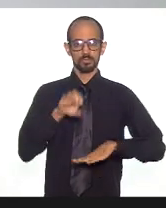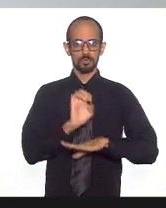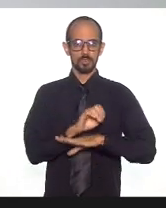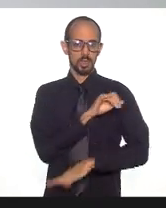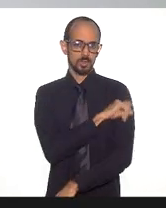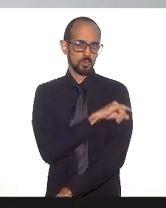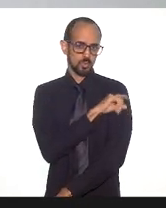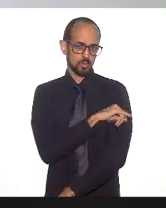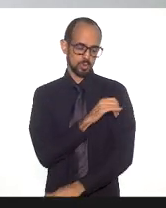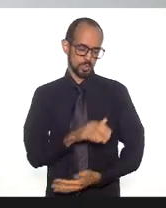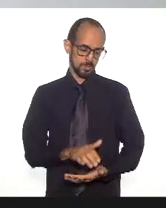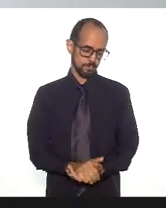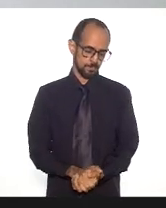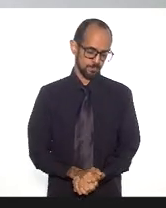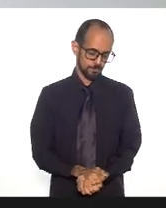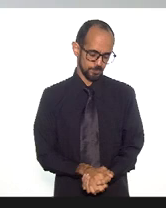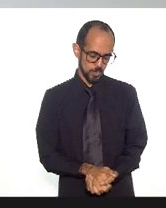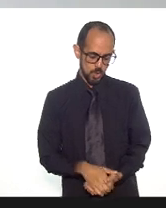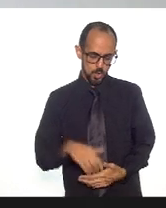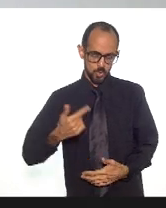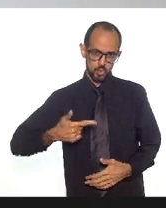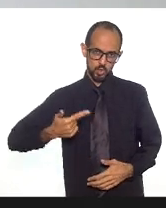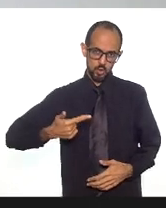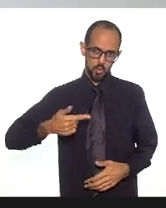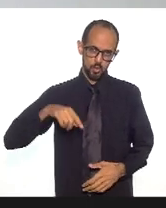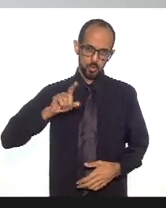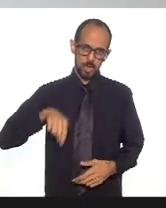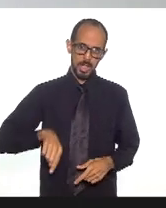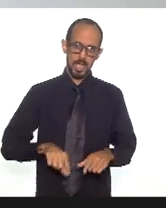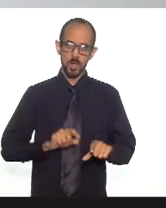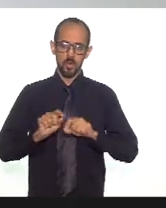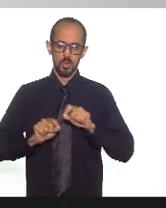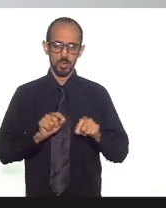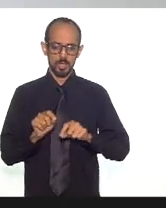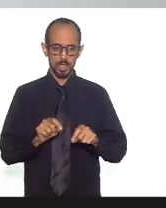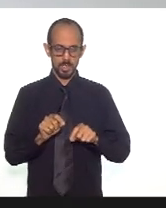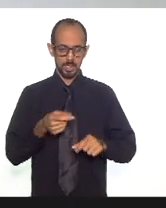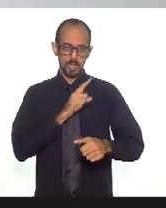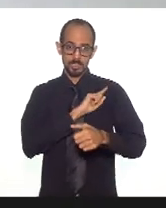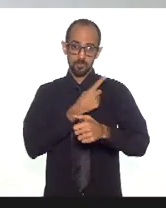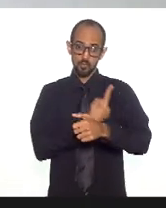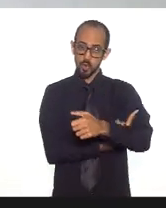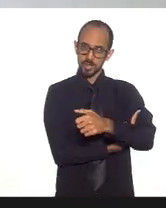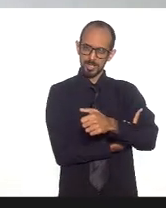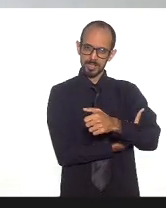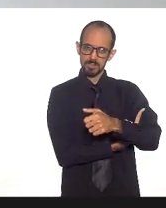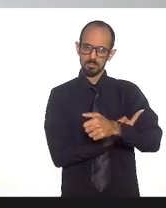é um primeiro ponto. Um segundo ponto é que, dentro dessa perspectiva de fortalecer